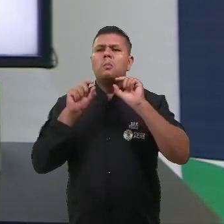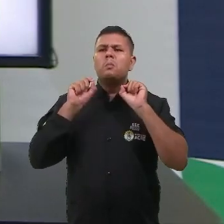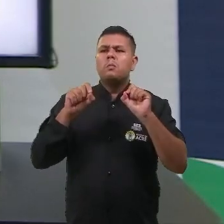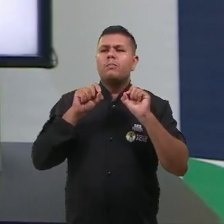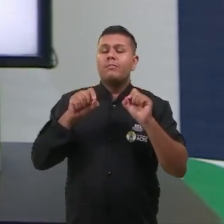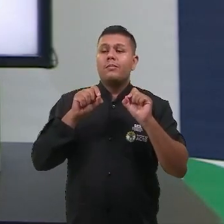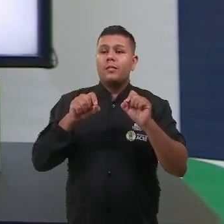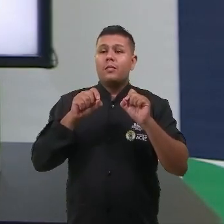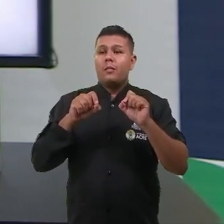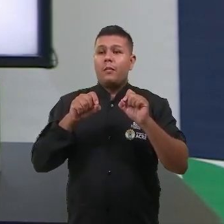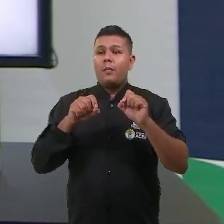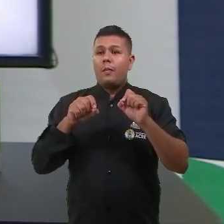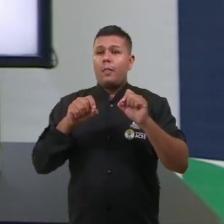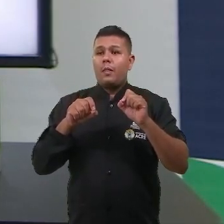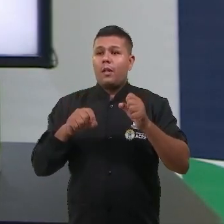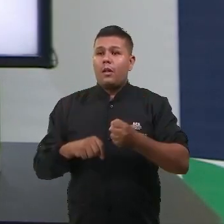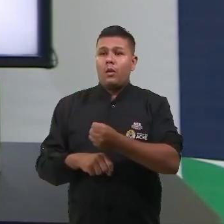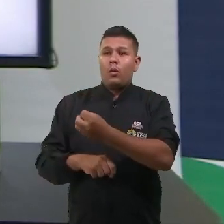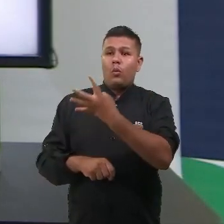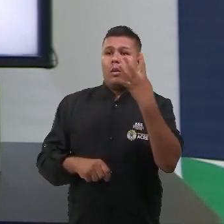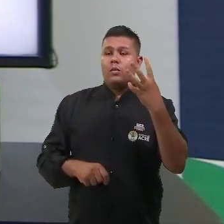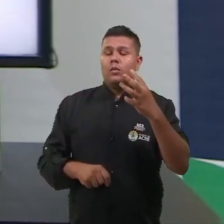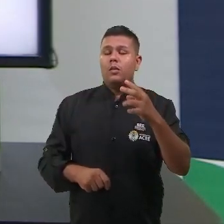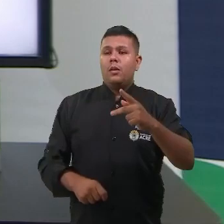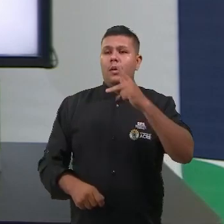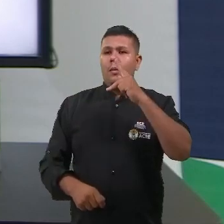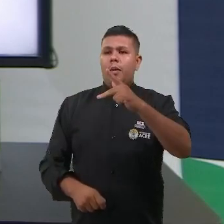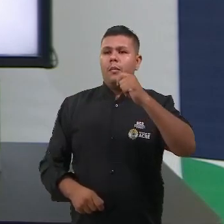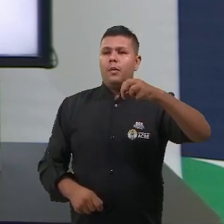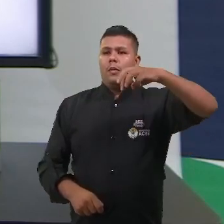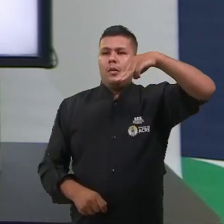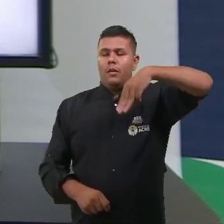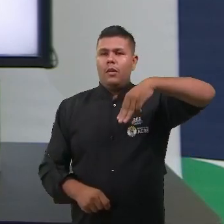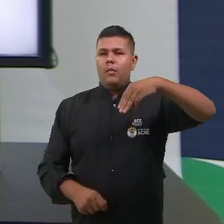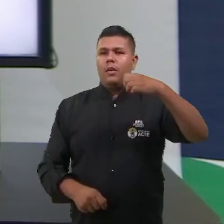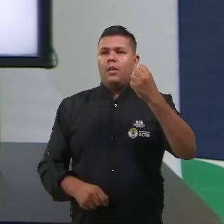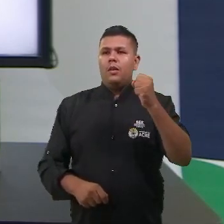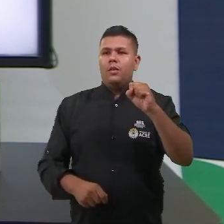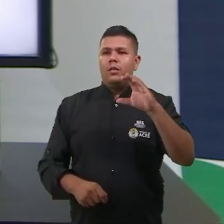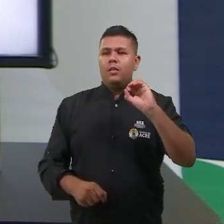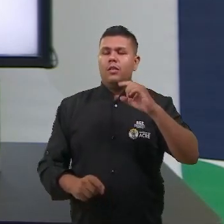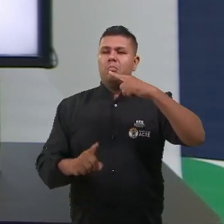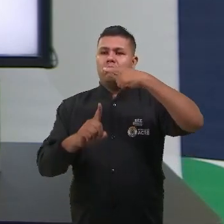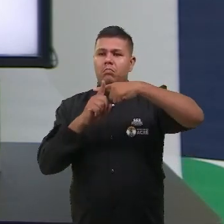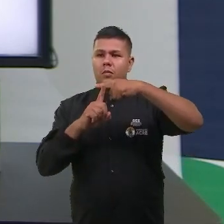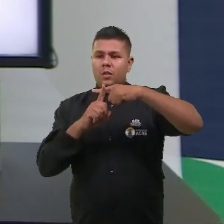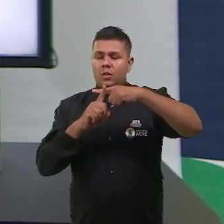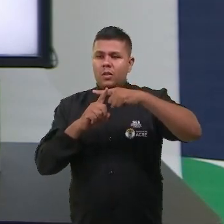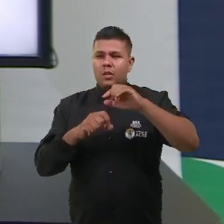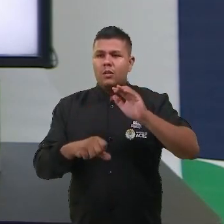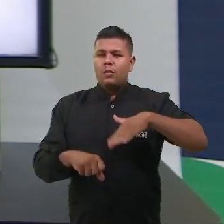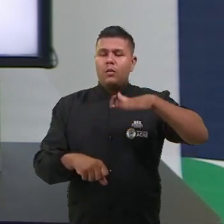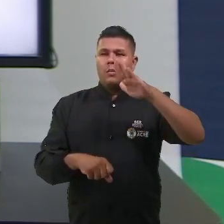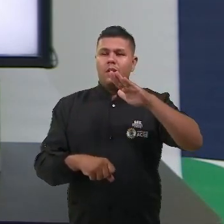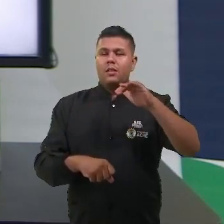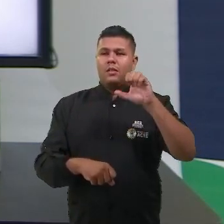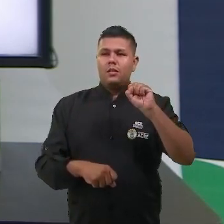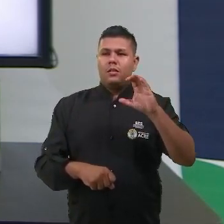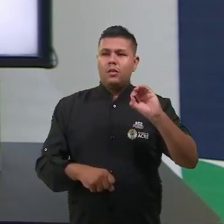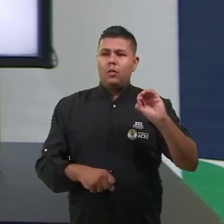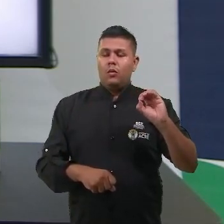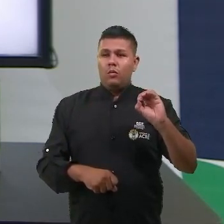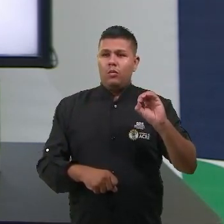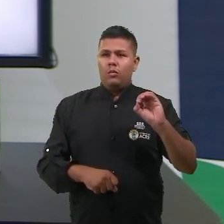é a quantidade de ppm de enxofre que tem no diesel. Então, quanto maior a quantidade de enxofre presente no